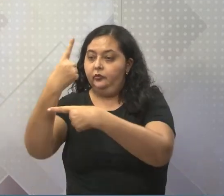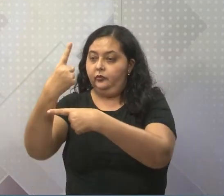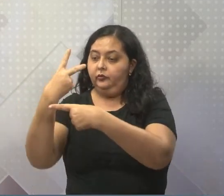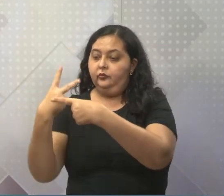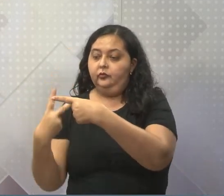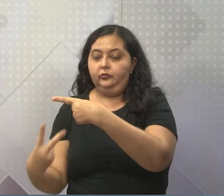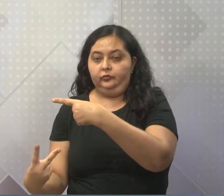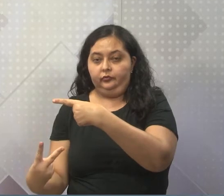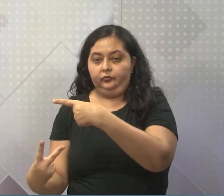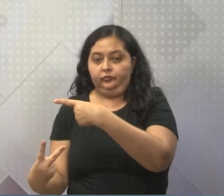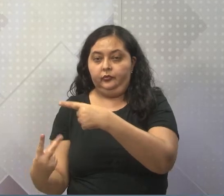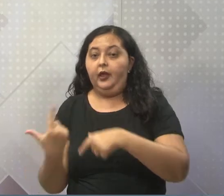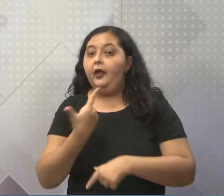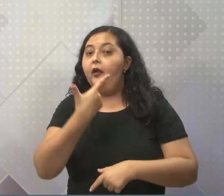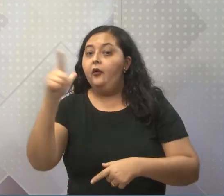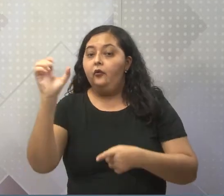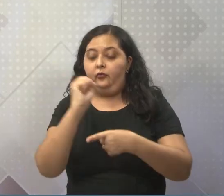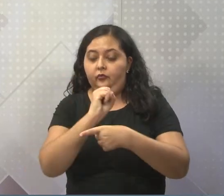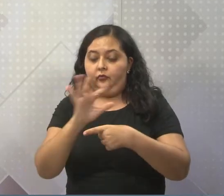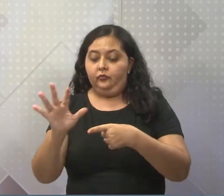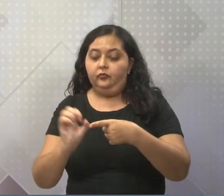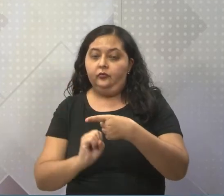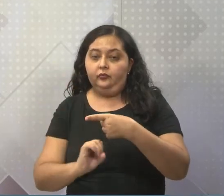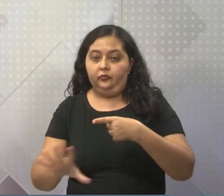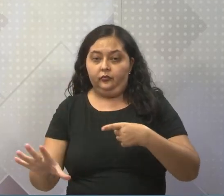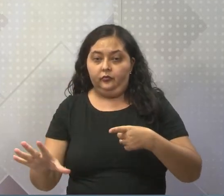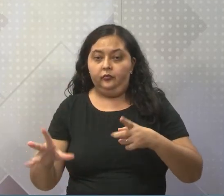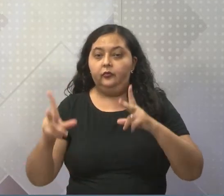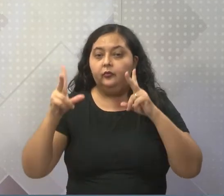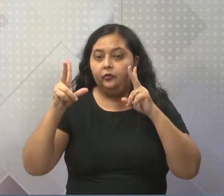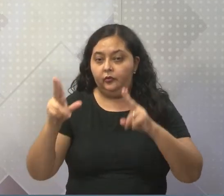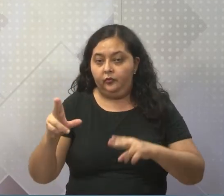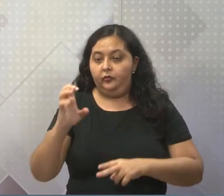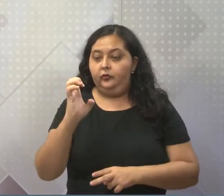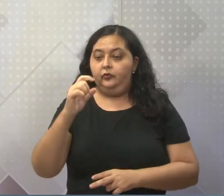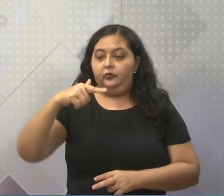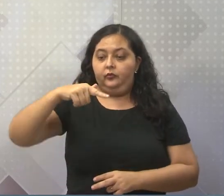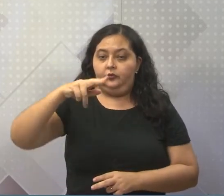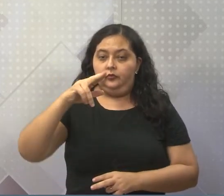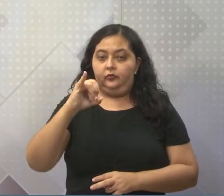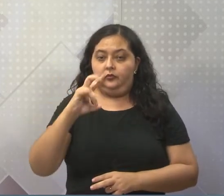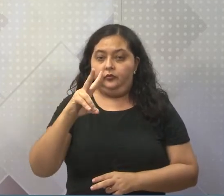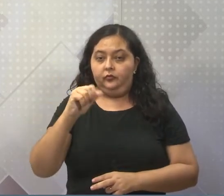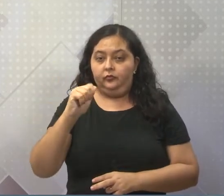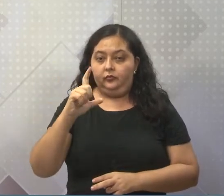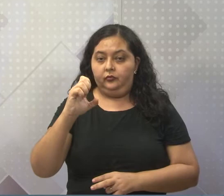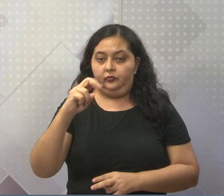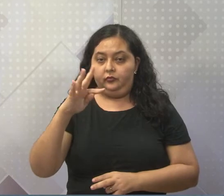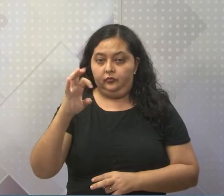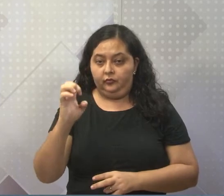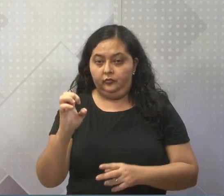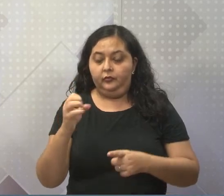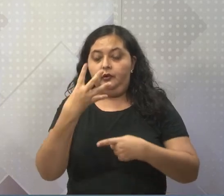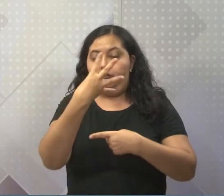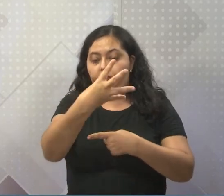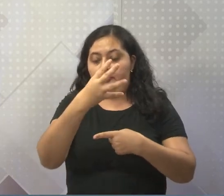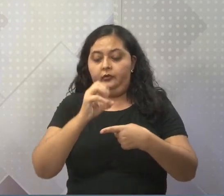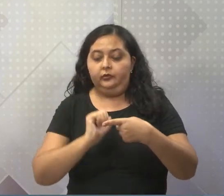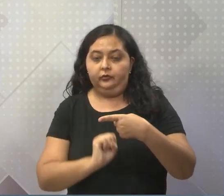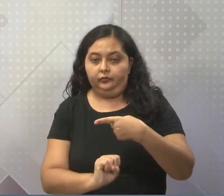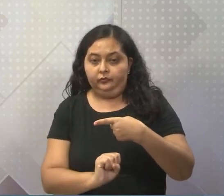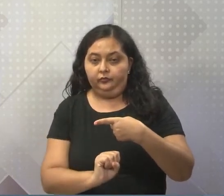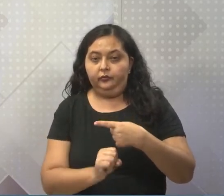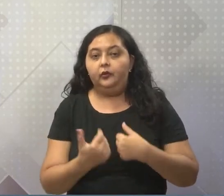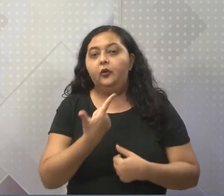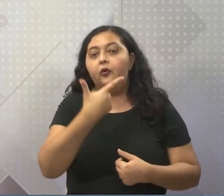meio é outra fração equivalente a 4 oitavos. Um outro